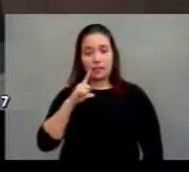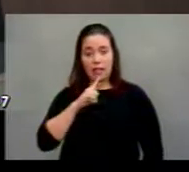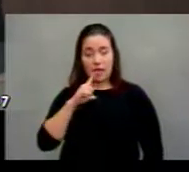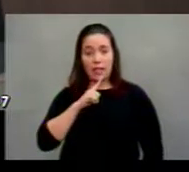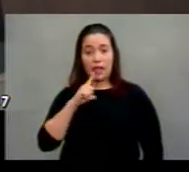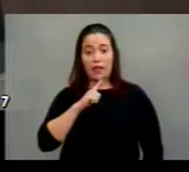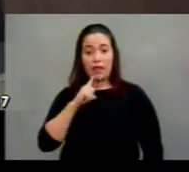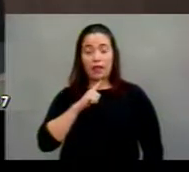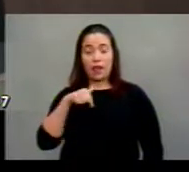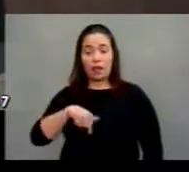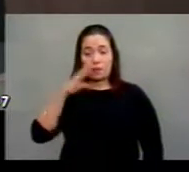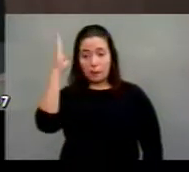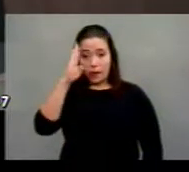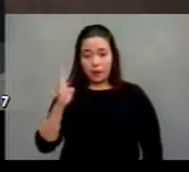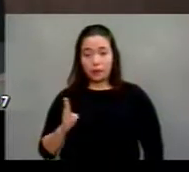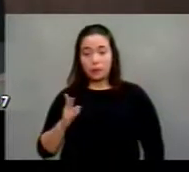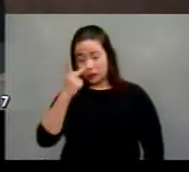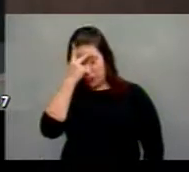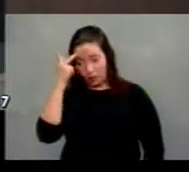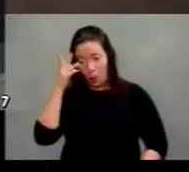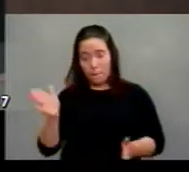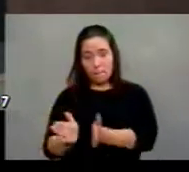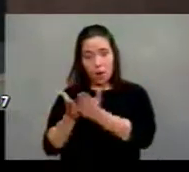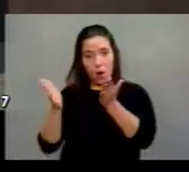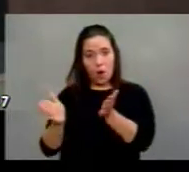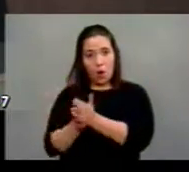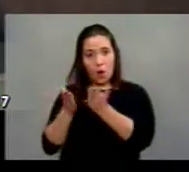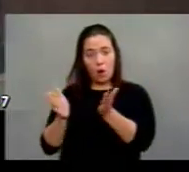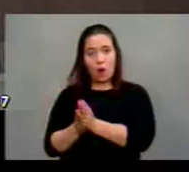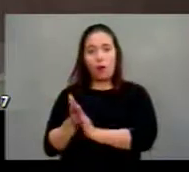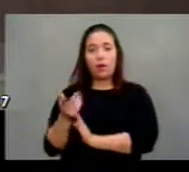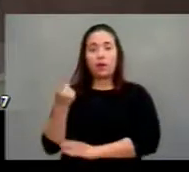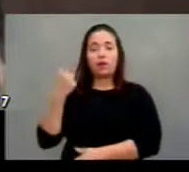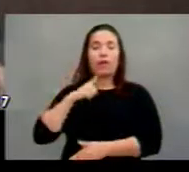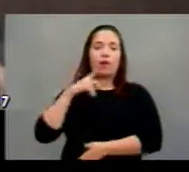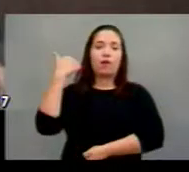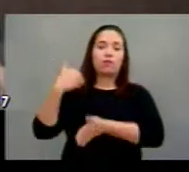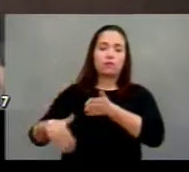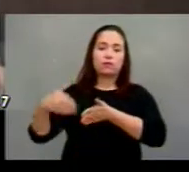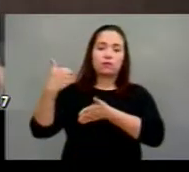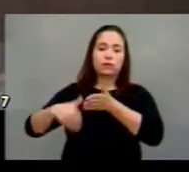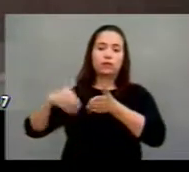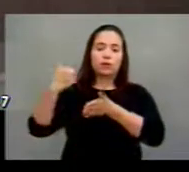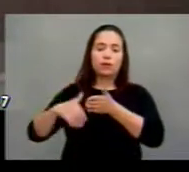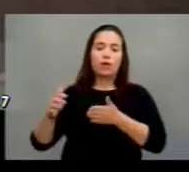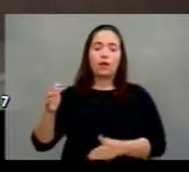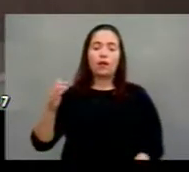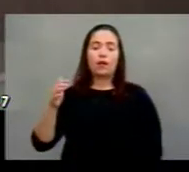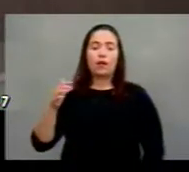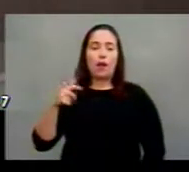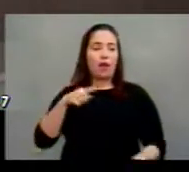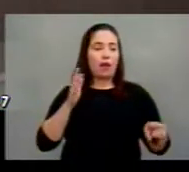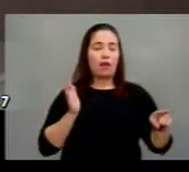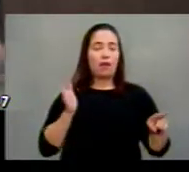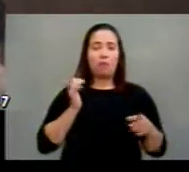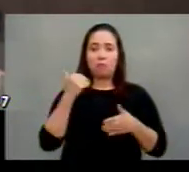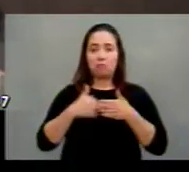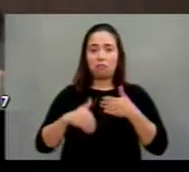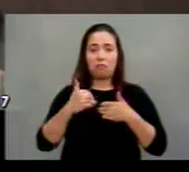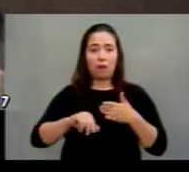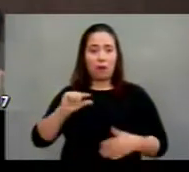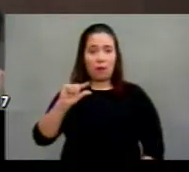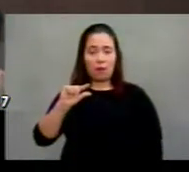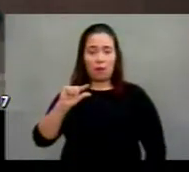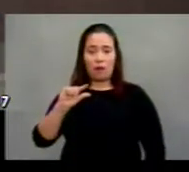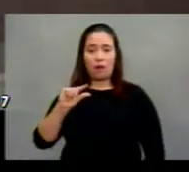absolutamente regressiva, em que os mais pobres pagam proporcionalmente muito mais do que os mais ricos, uma reforma tributária seria importantíssima